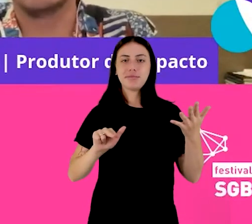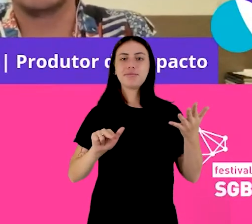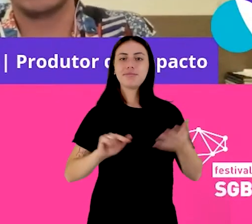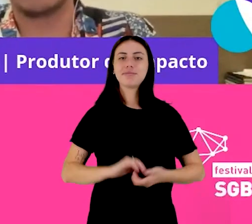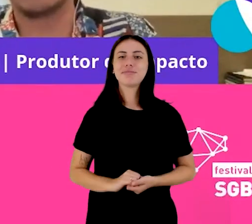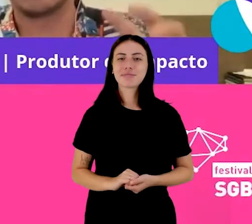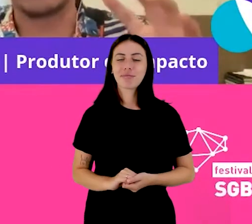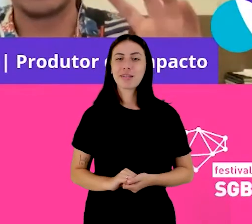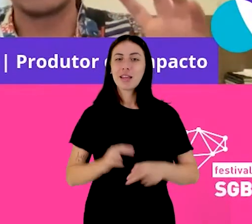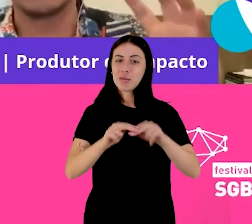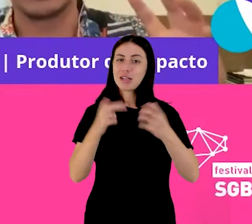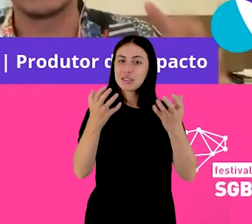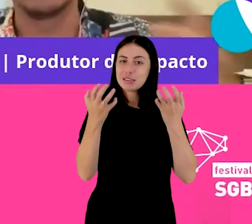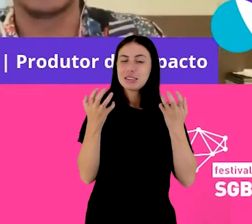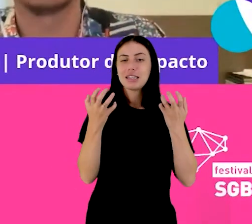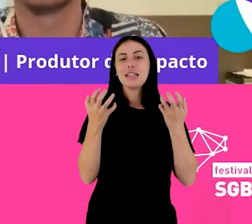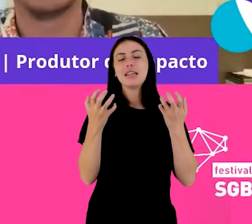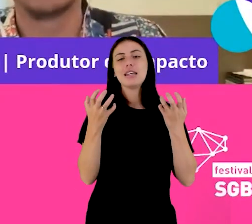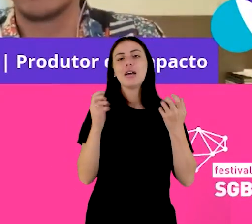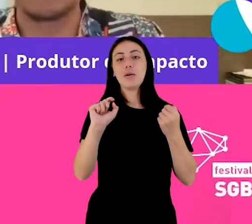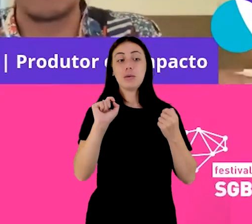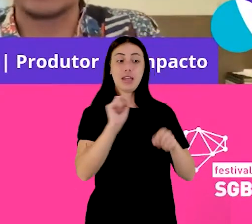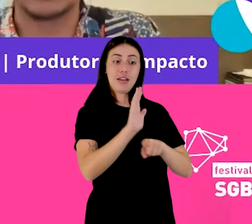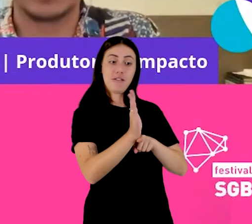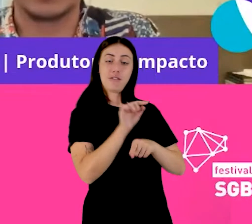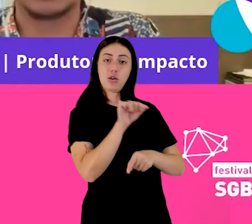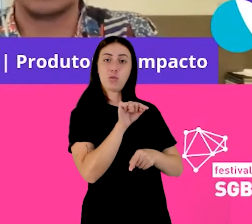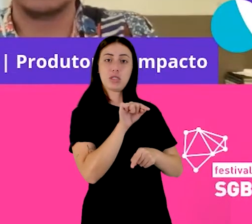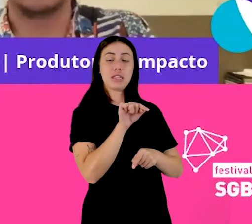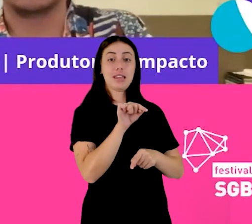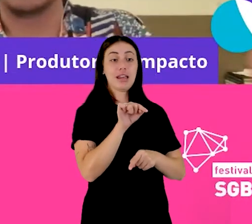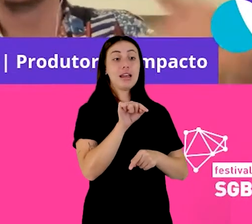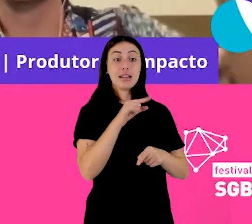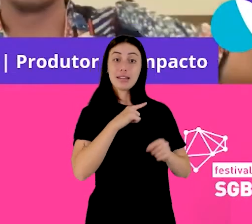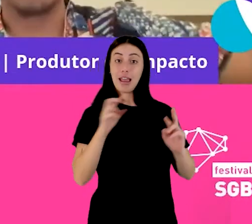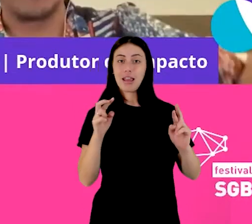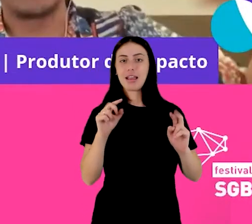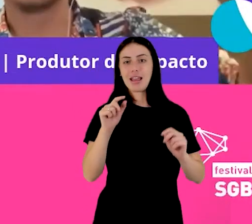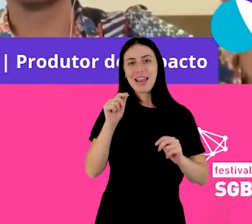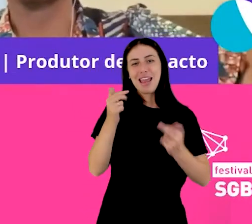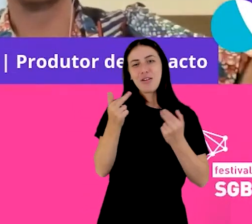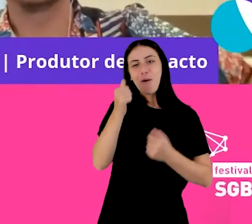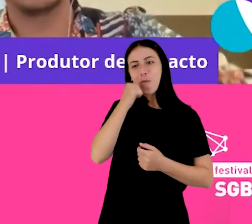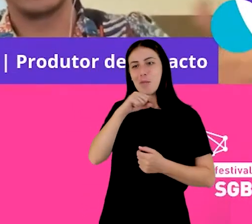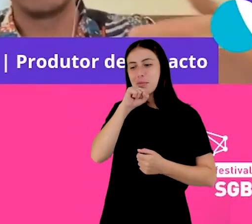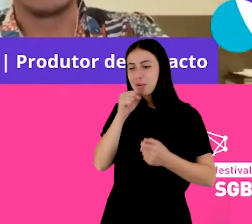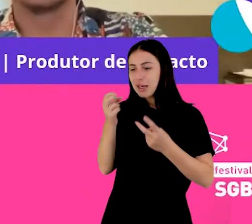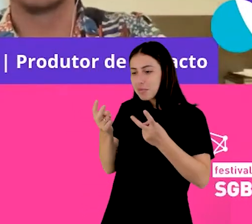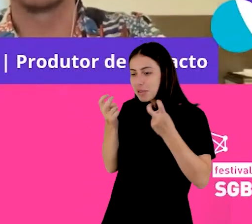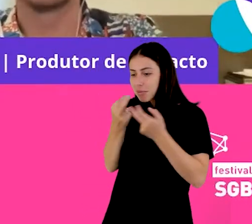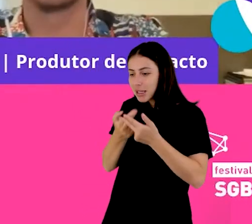mãe, ele acabava trazendo a questão do diálogo. O filme é uma conversa inteira, né? E também com a avó, fala